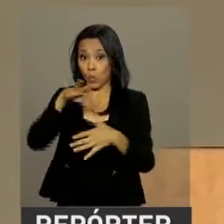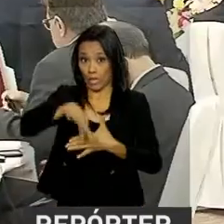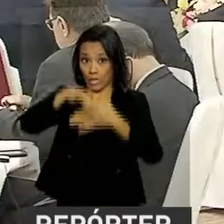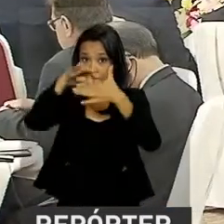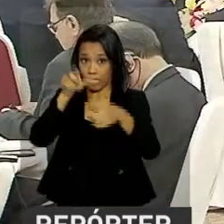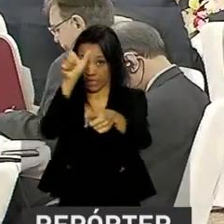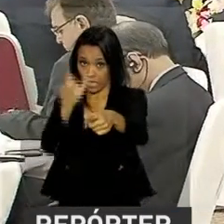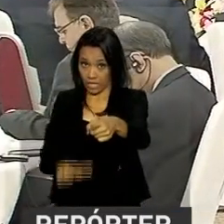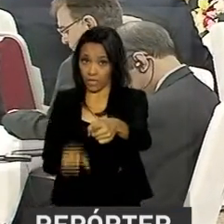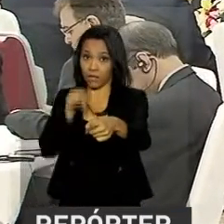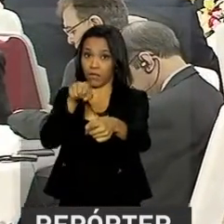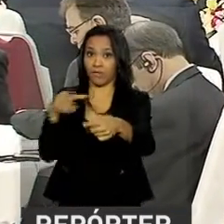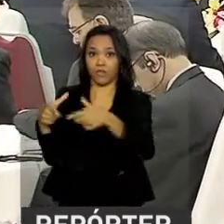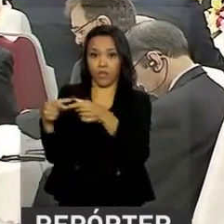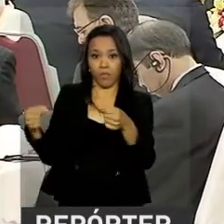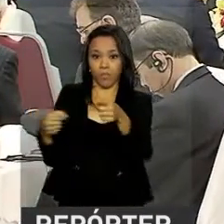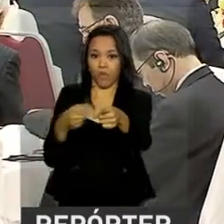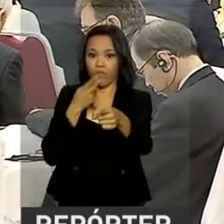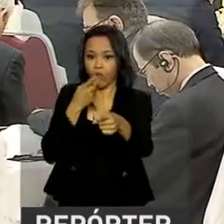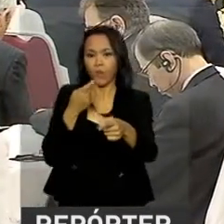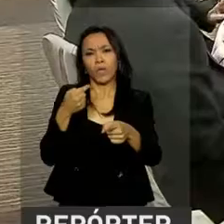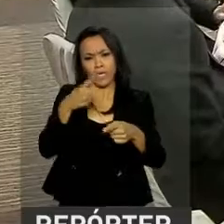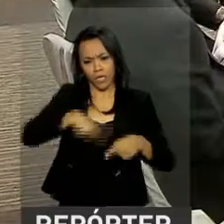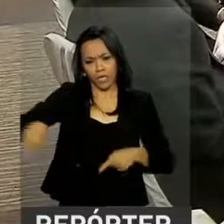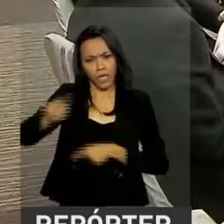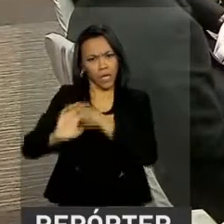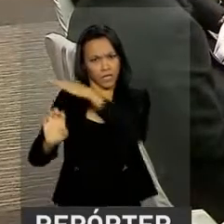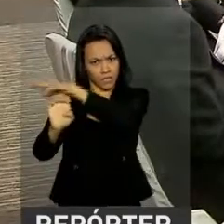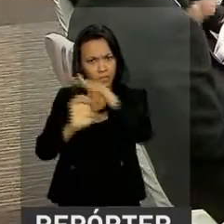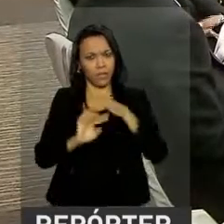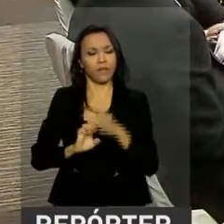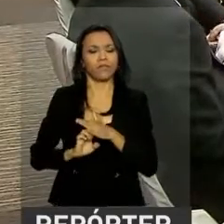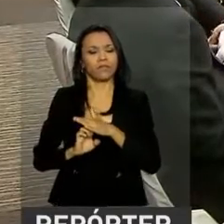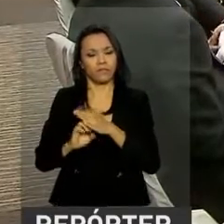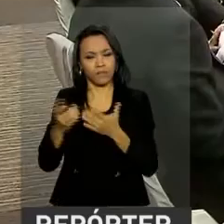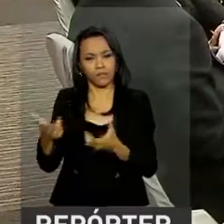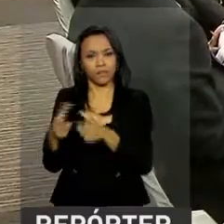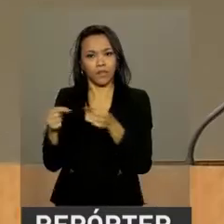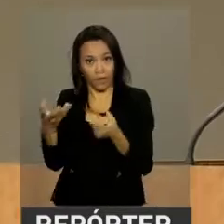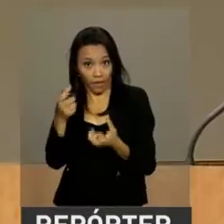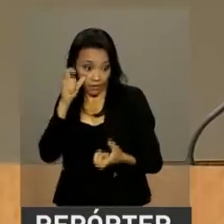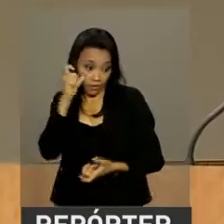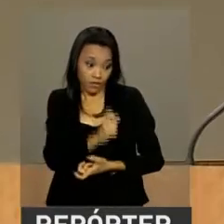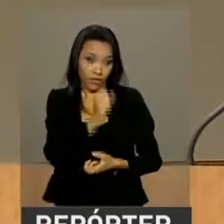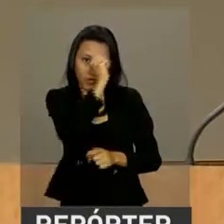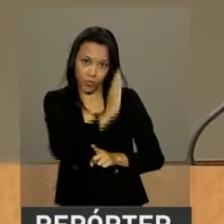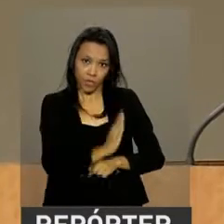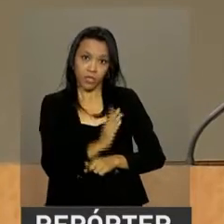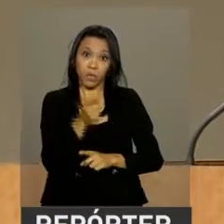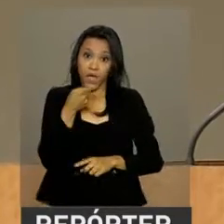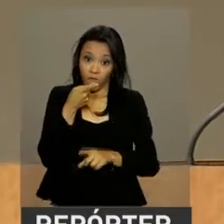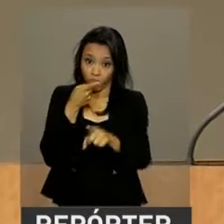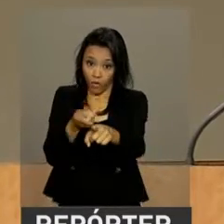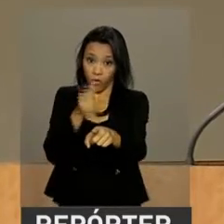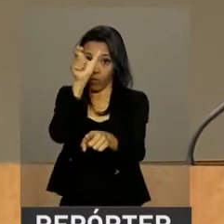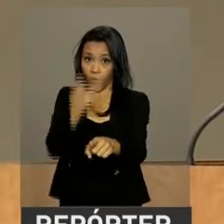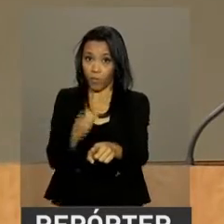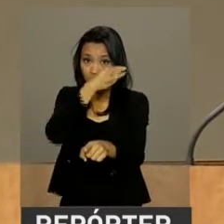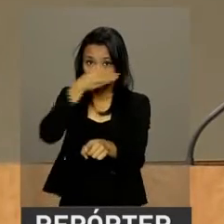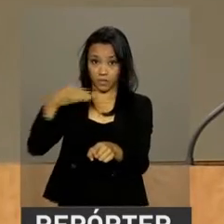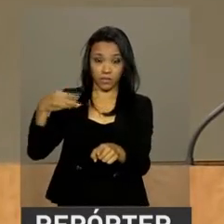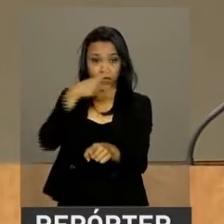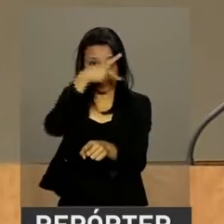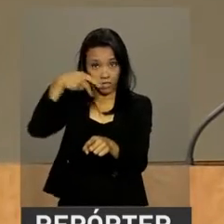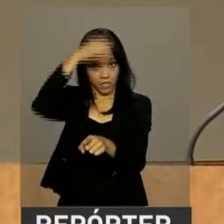Japonesa disse que as empresas do país têm interesse em ampliar a cooperação econômica com o Brasil, Michel Temer afirmou que as instituições